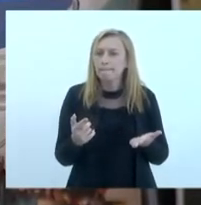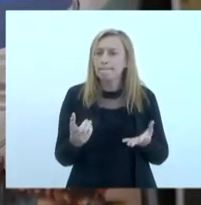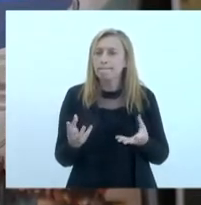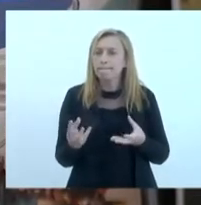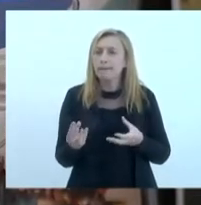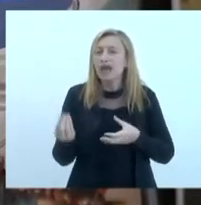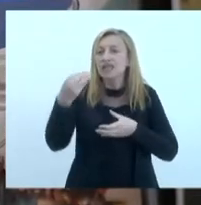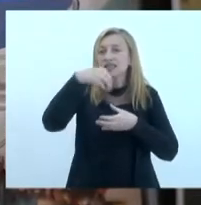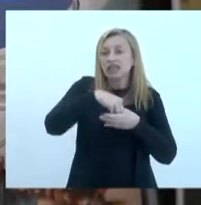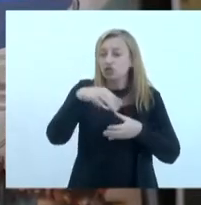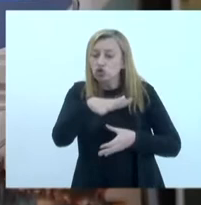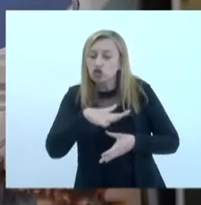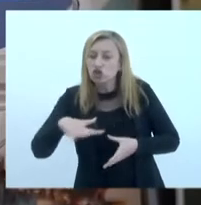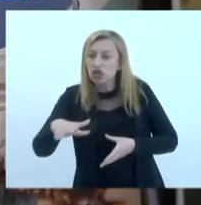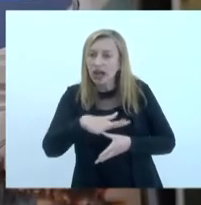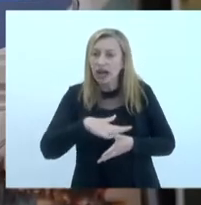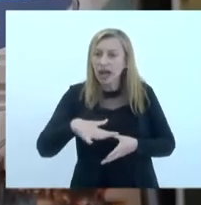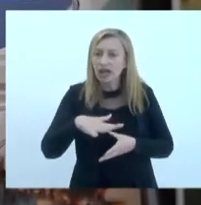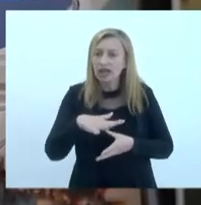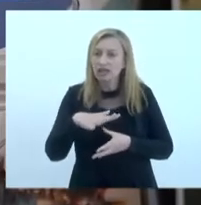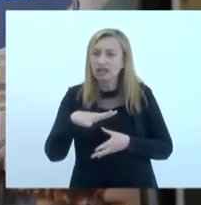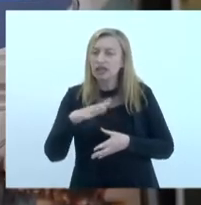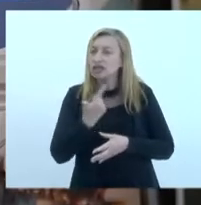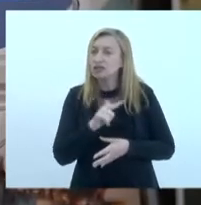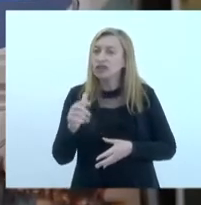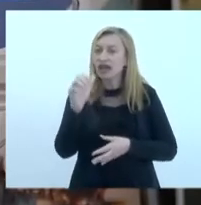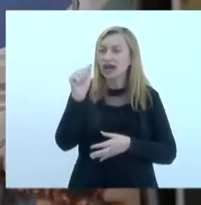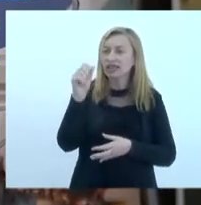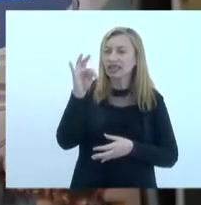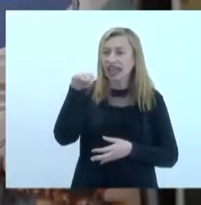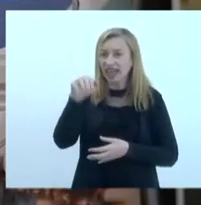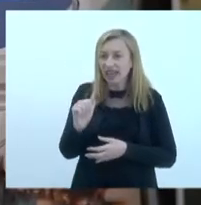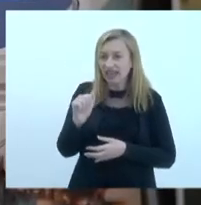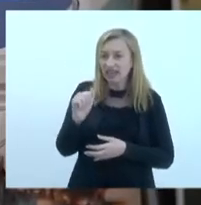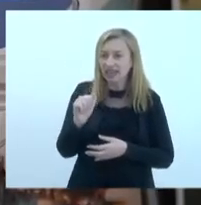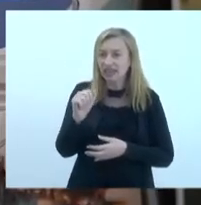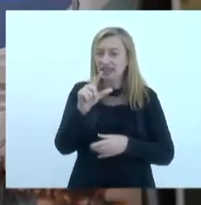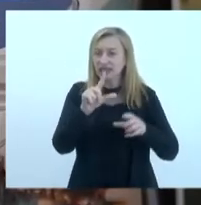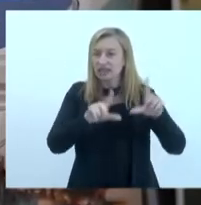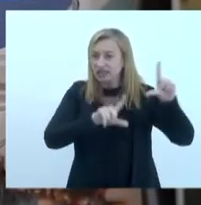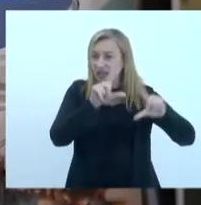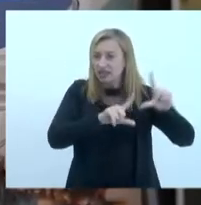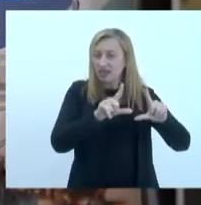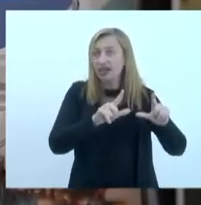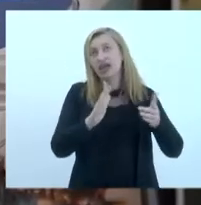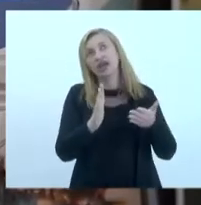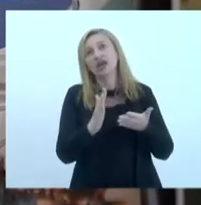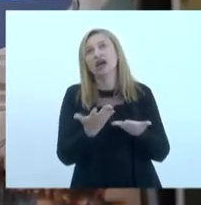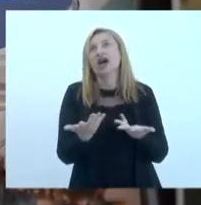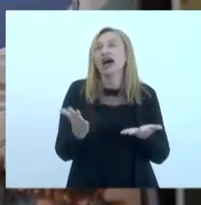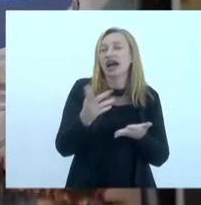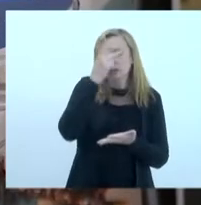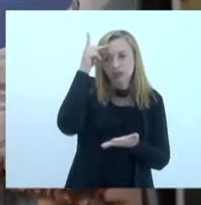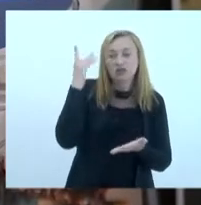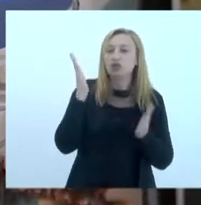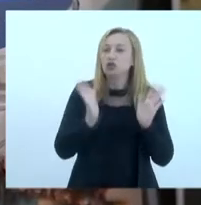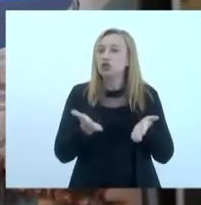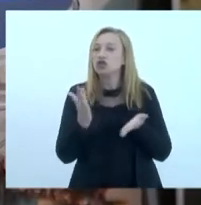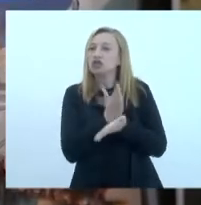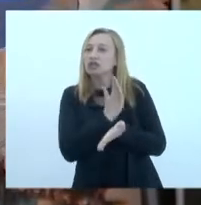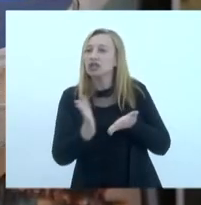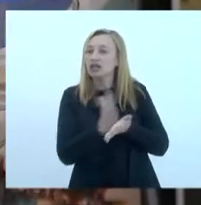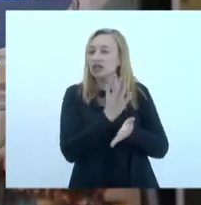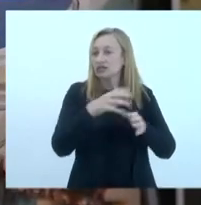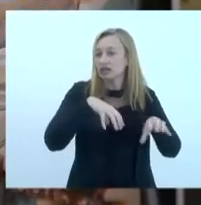dentro de áreas onde não há captação de antenas de TV. As pessoas, hoje em dia, trabalham remotamente, elas viajam com suas famílias.